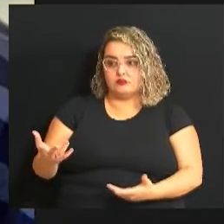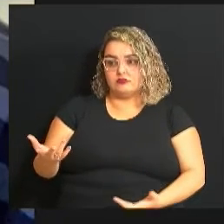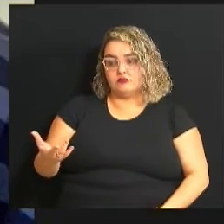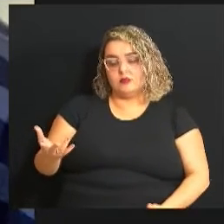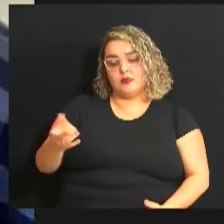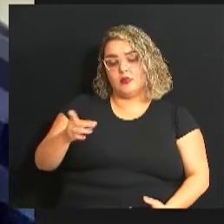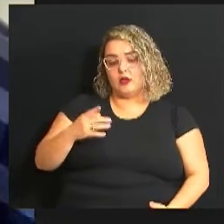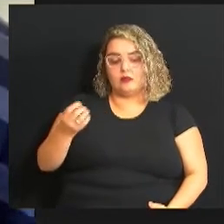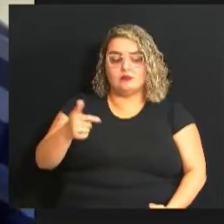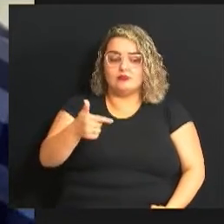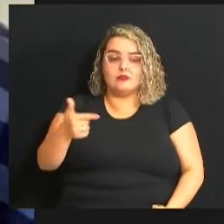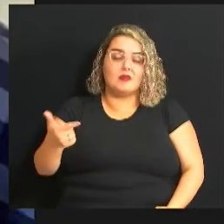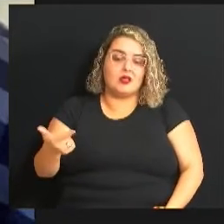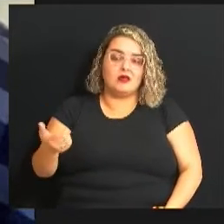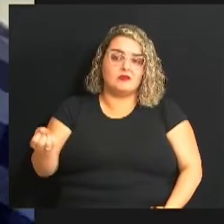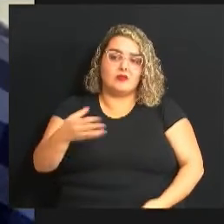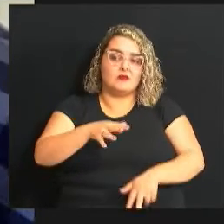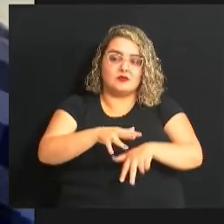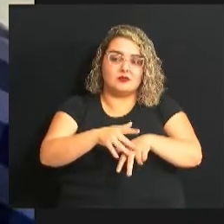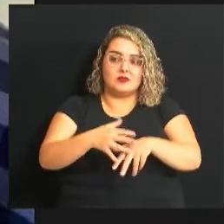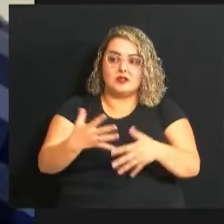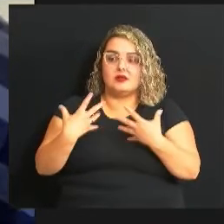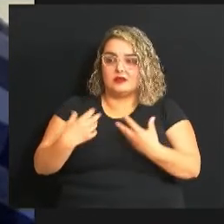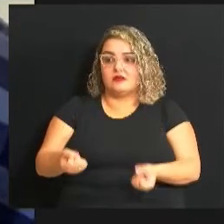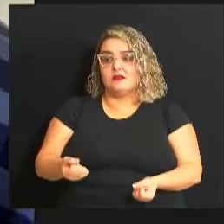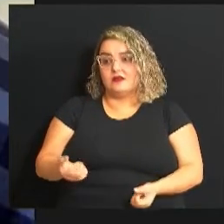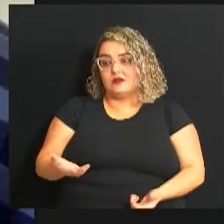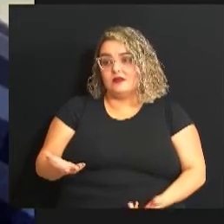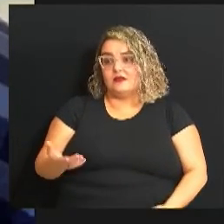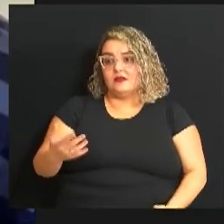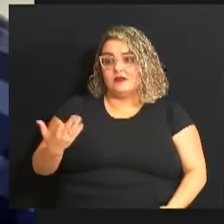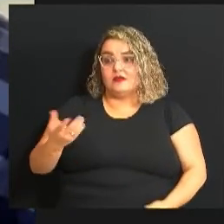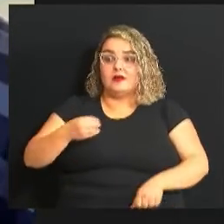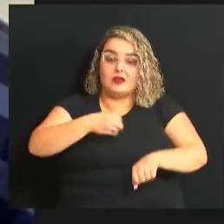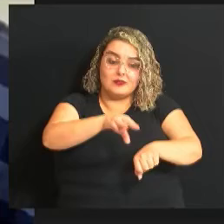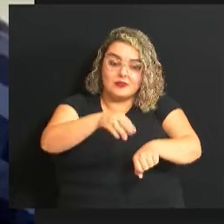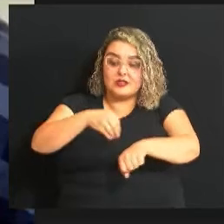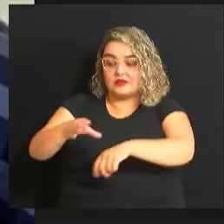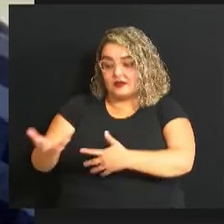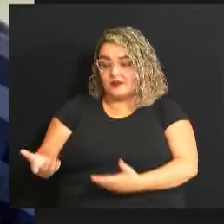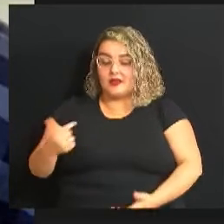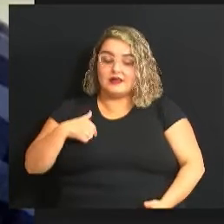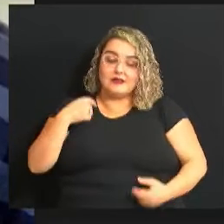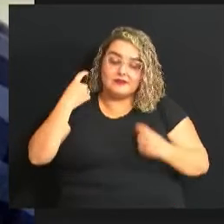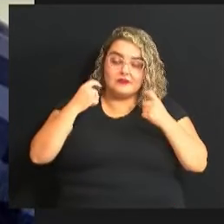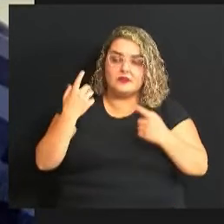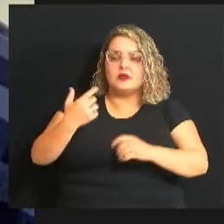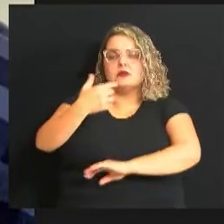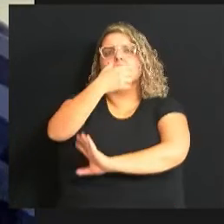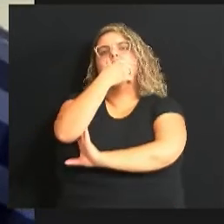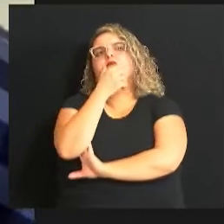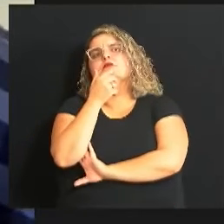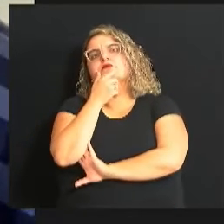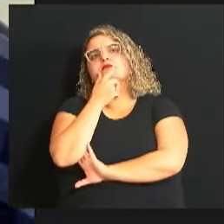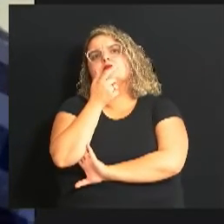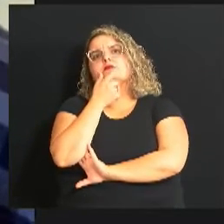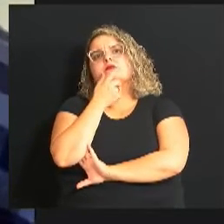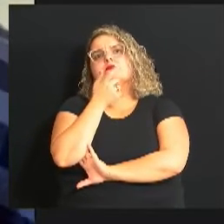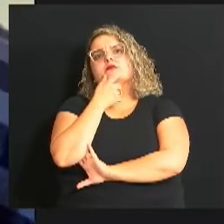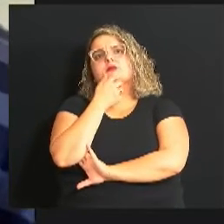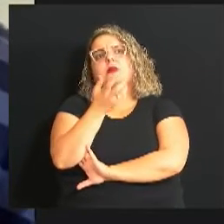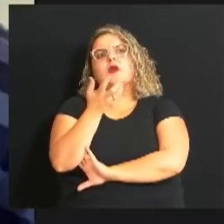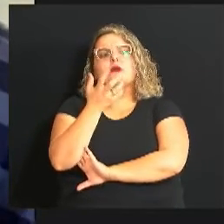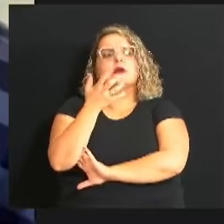né? Chega pai todo desesperado, Miguel, meu filho está fazendo isso, eu tenho que encaminhar. E eu fiquei pensando, eu queria muito ajudar